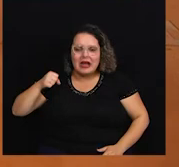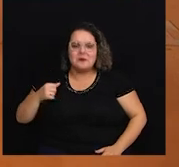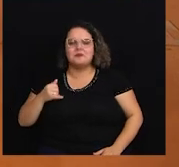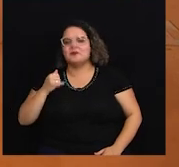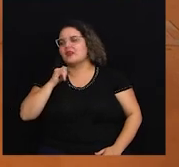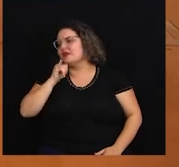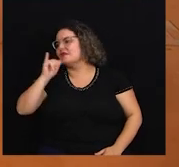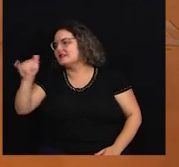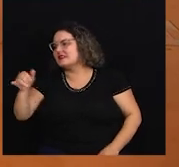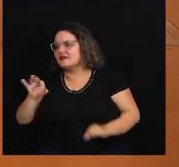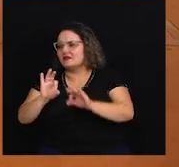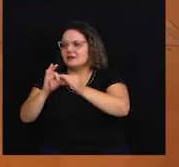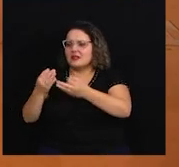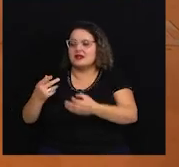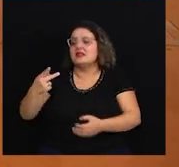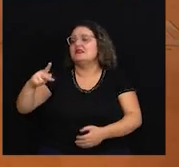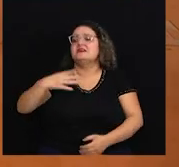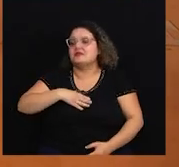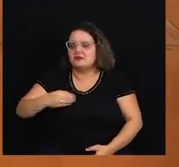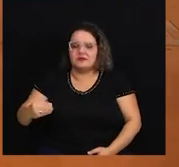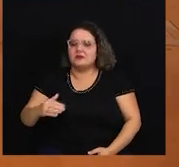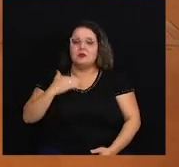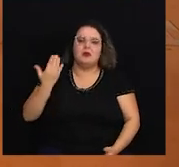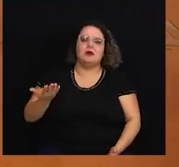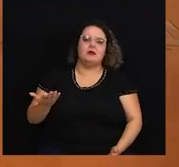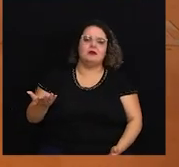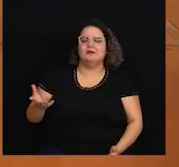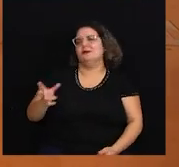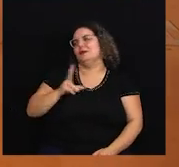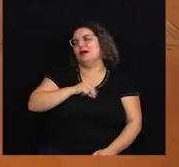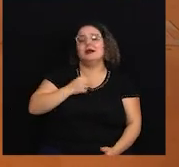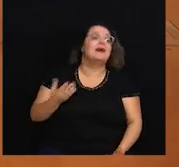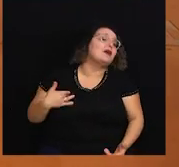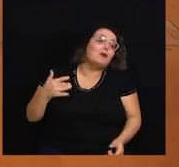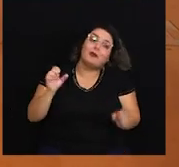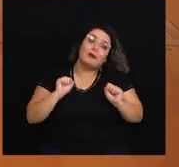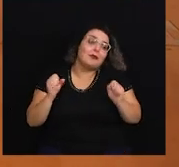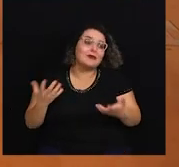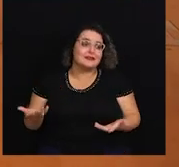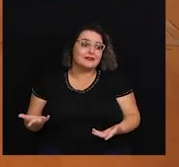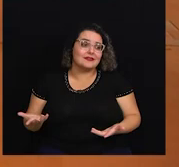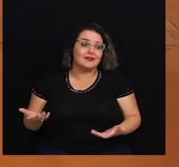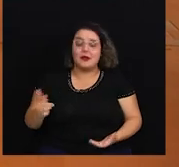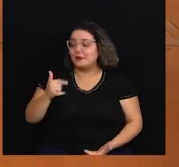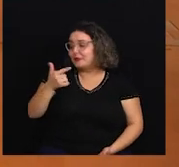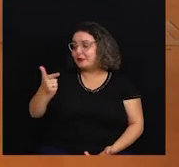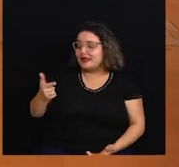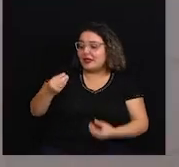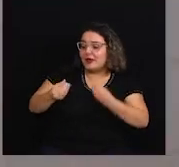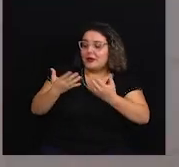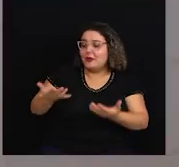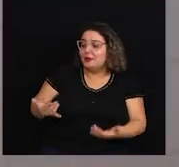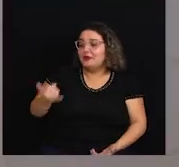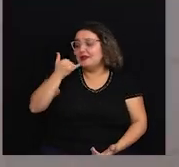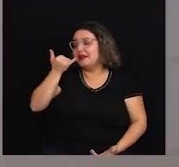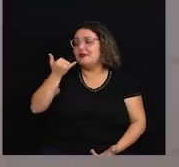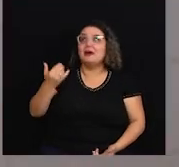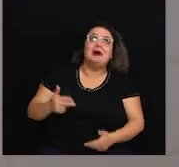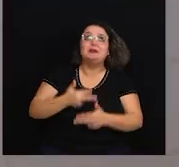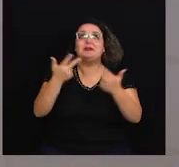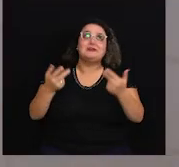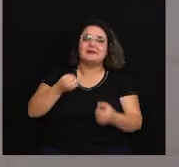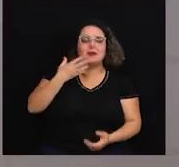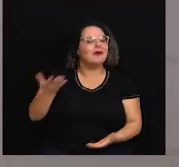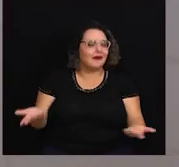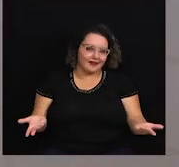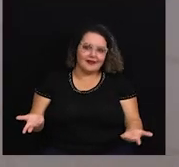com a família o Fulano morreu seu filho morreu então era mas eu vi aqui eu não fiz com logia mas eu conseguia